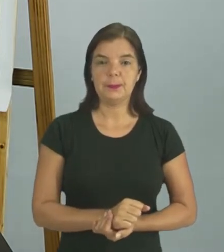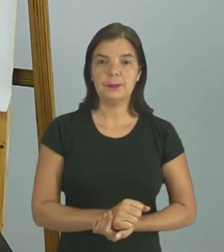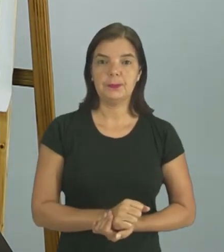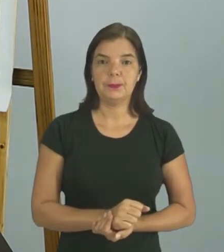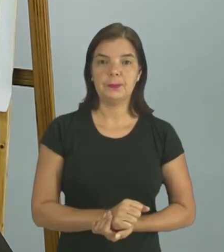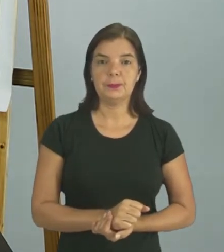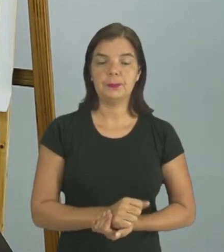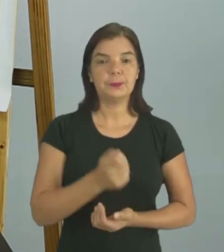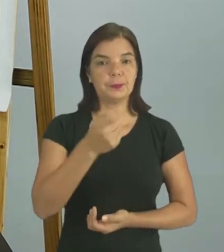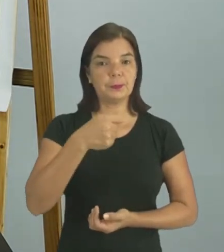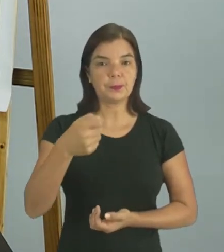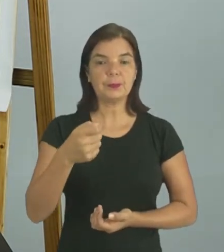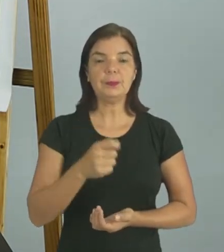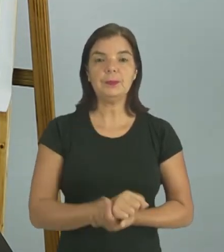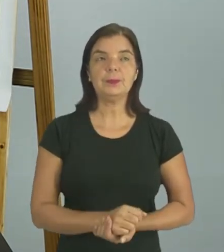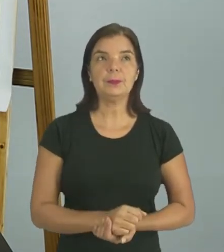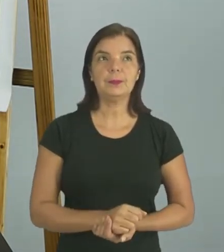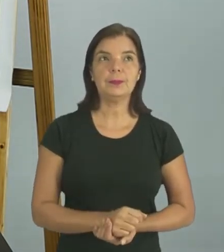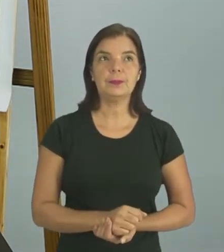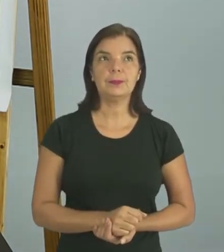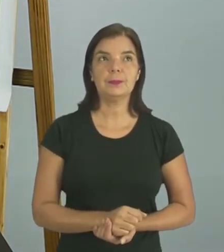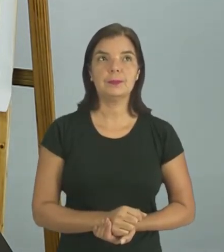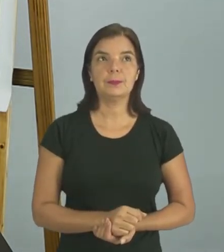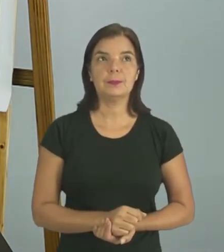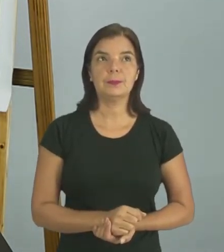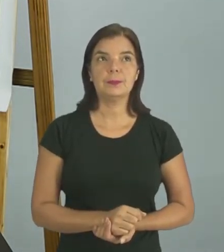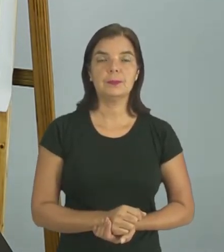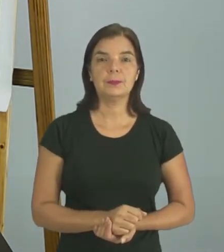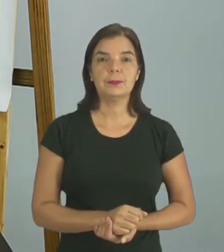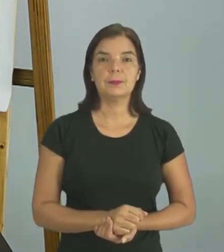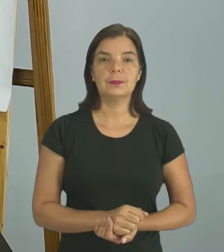pincel. Vamos lá?